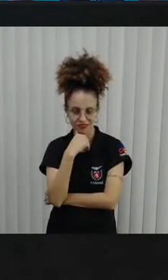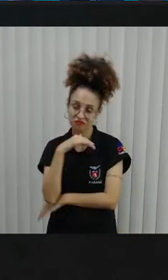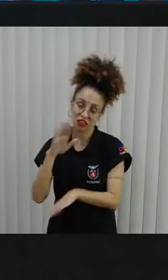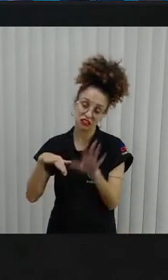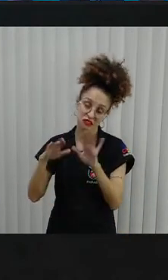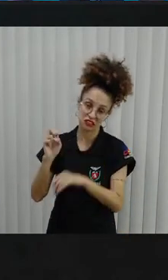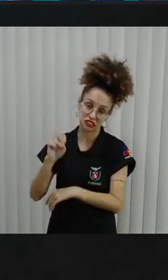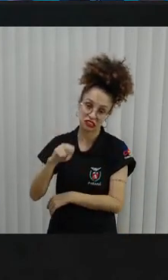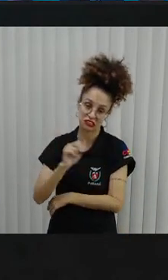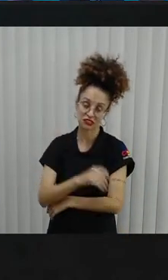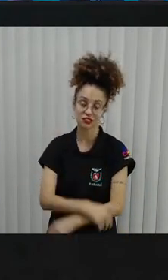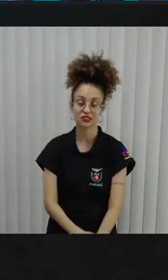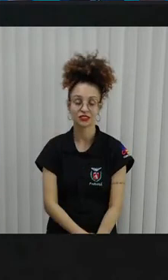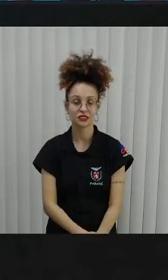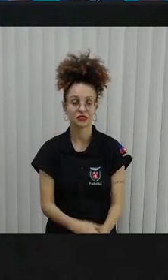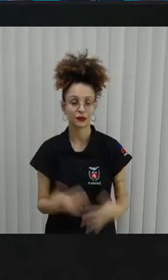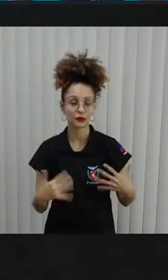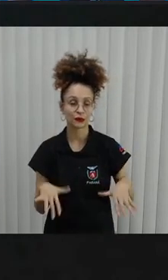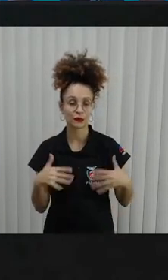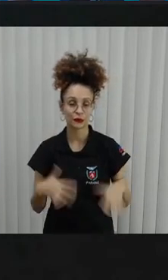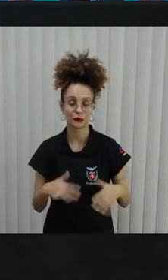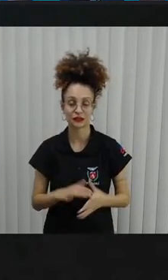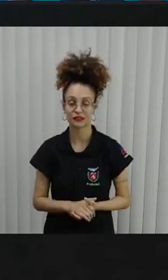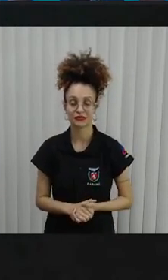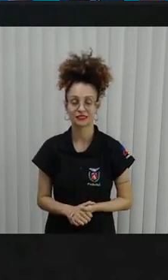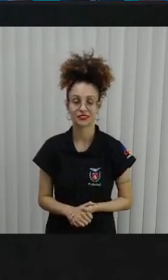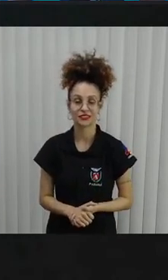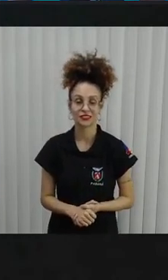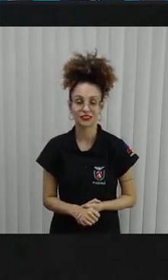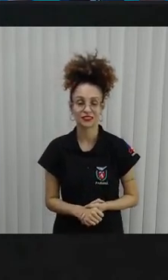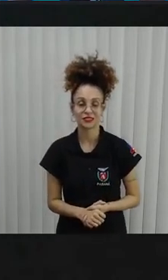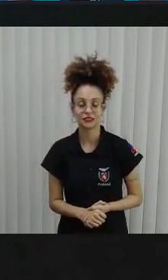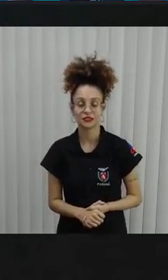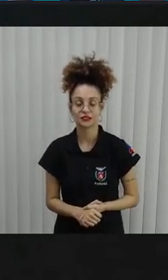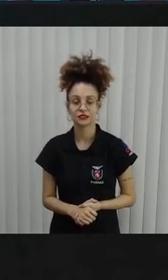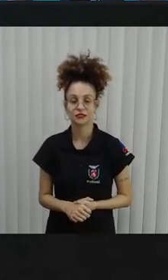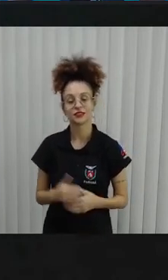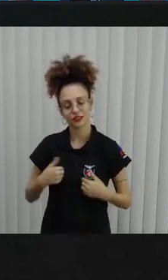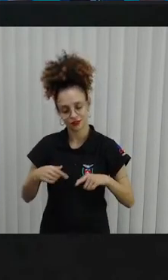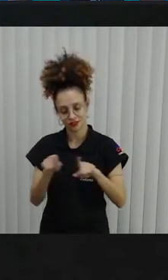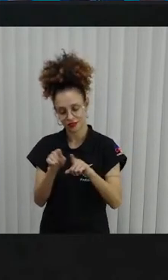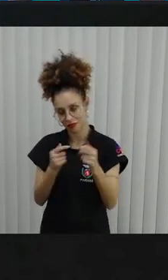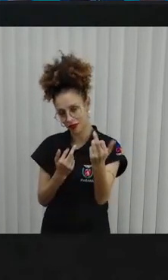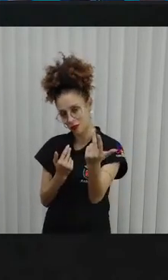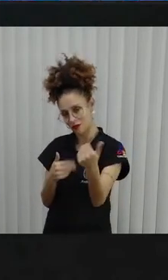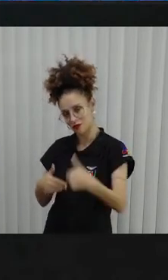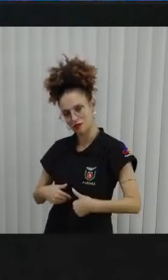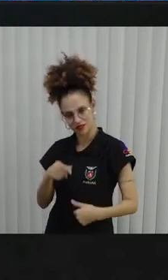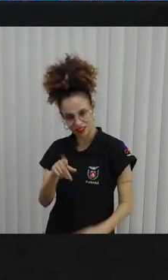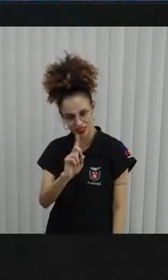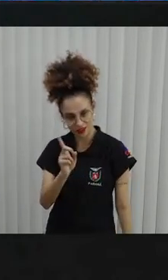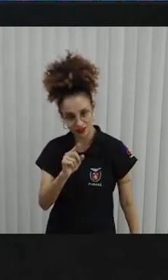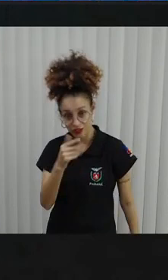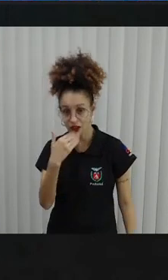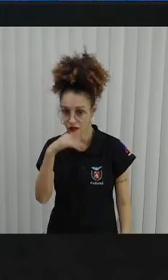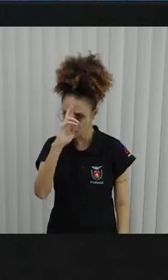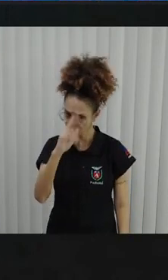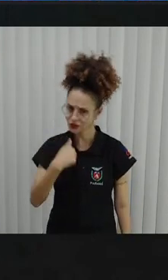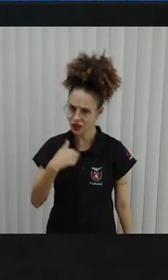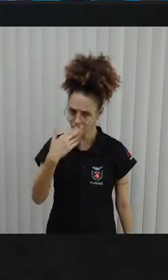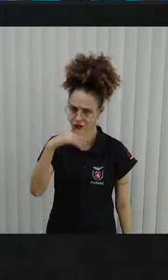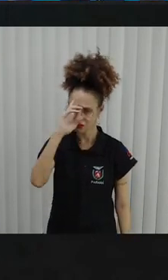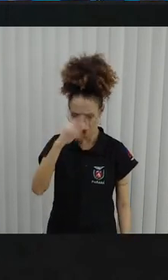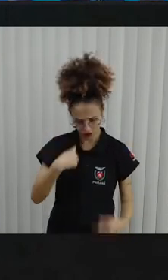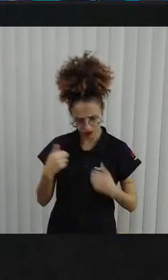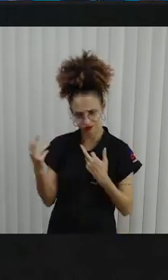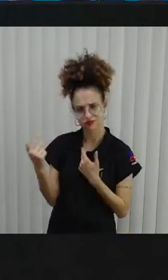sim. Caramba, hein? Então, beleza. Peraí. Eu também tô um pouco, você não tá, não. Vocês vão almoçar? Não, eu almocei, cara. Eu